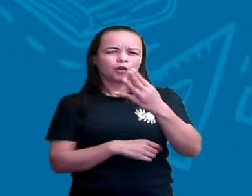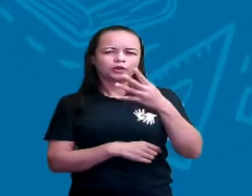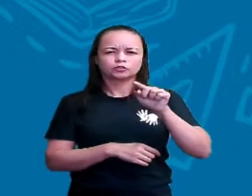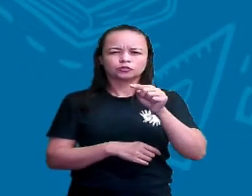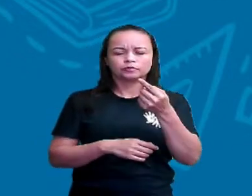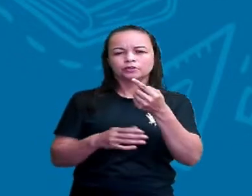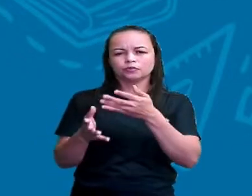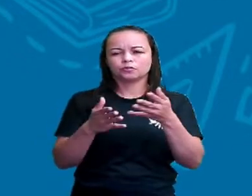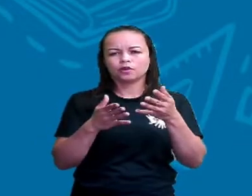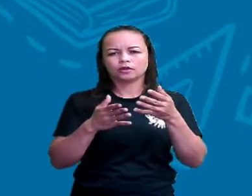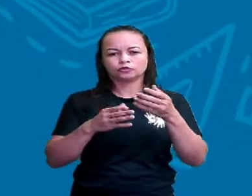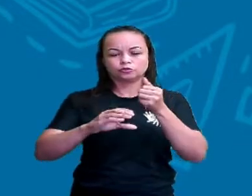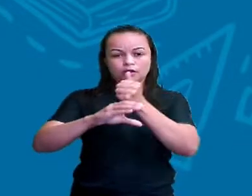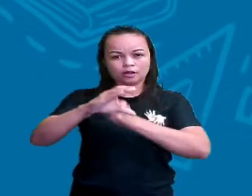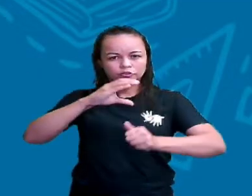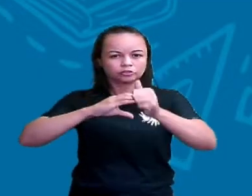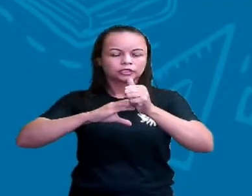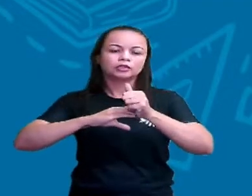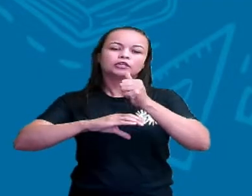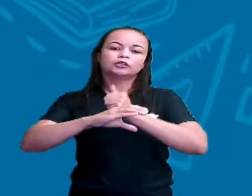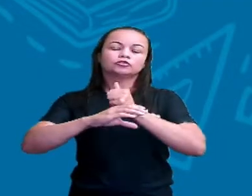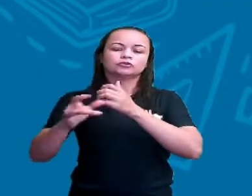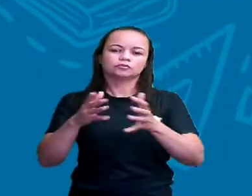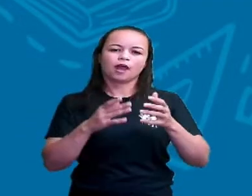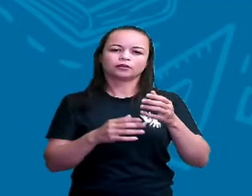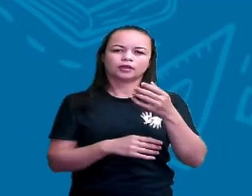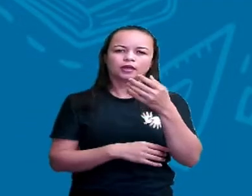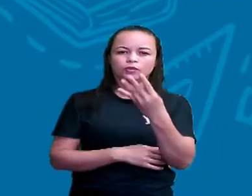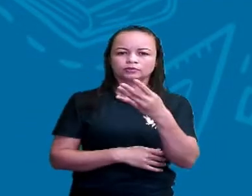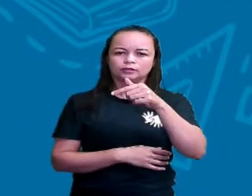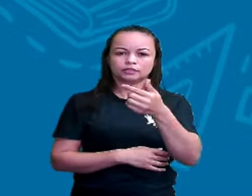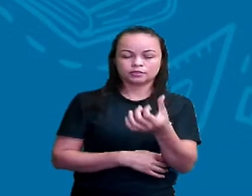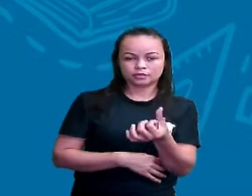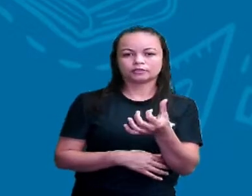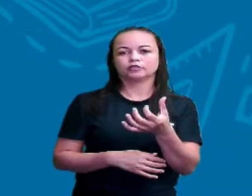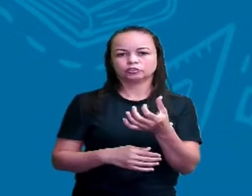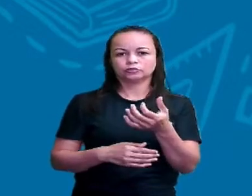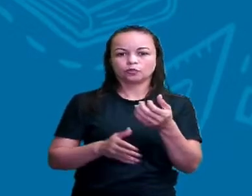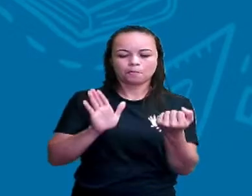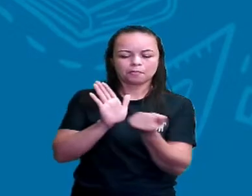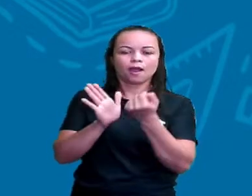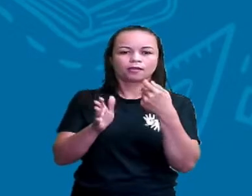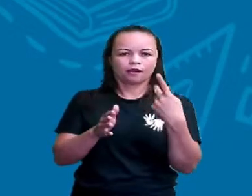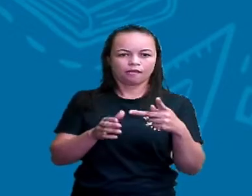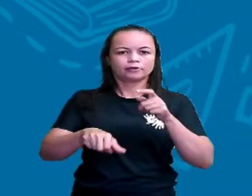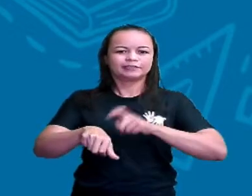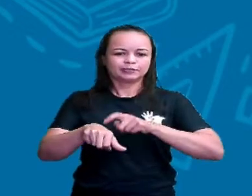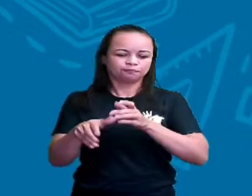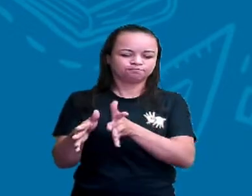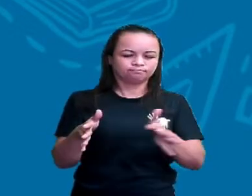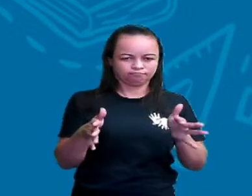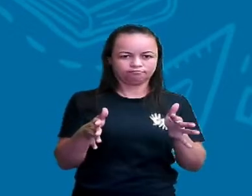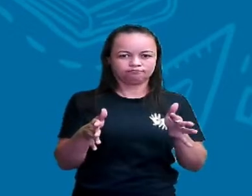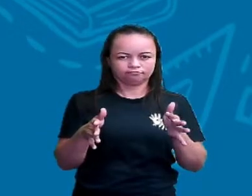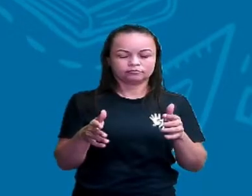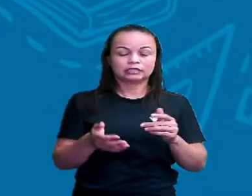aproximadamente 476 anos, né? Como a história marca esse tempo, tá? Então, nesse período da